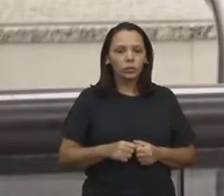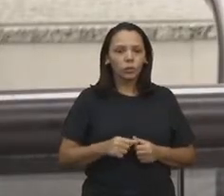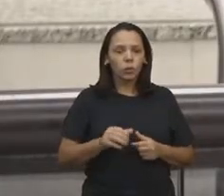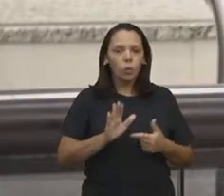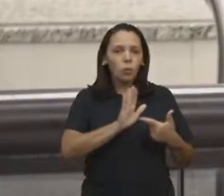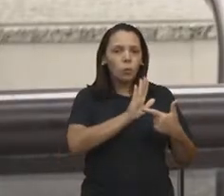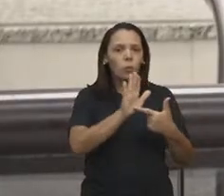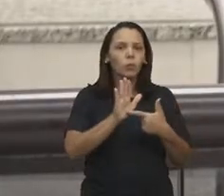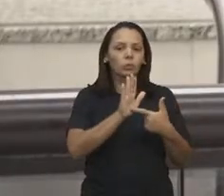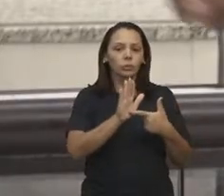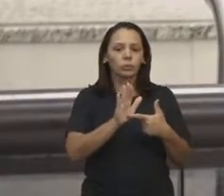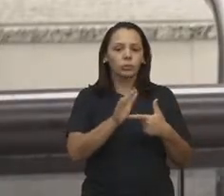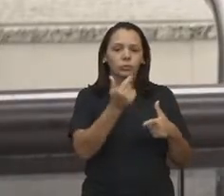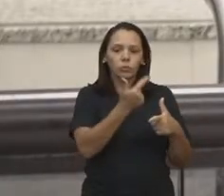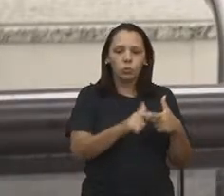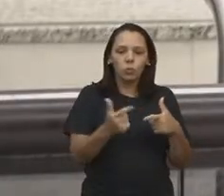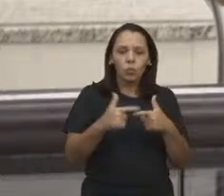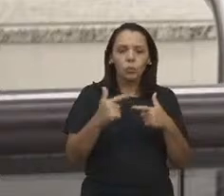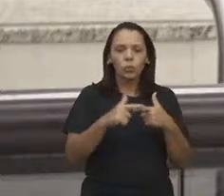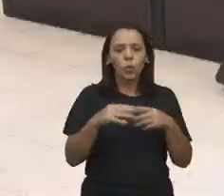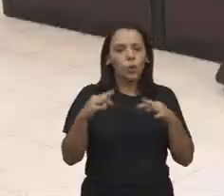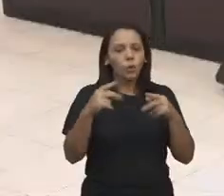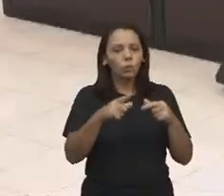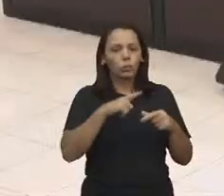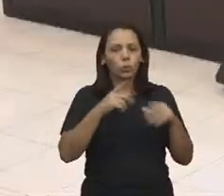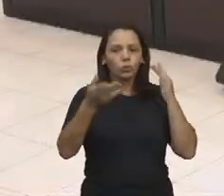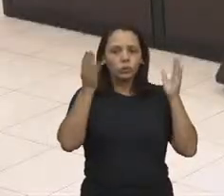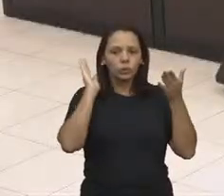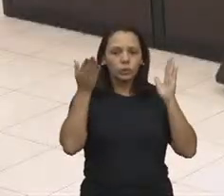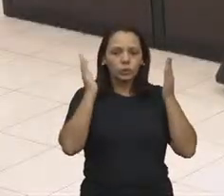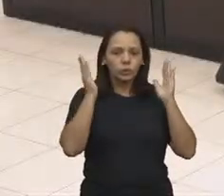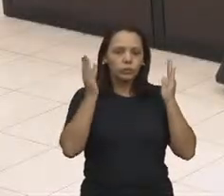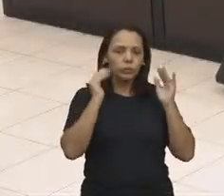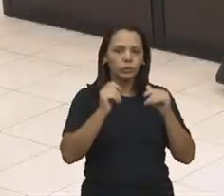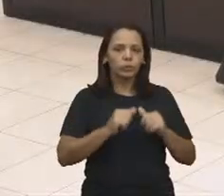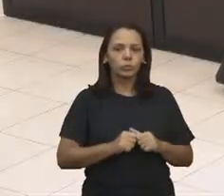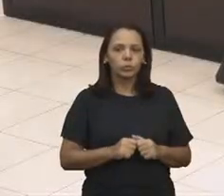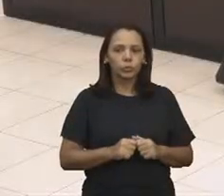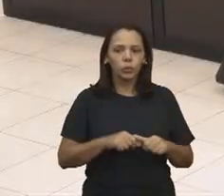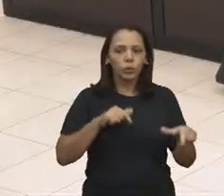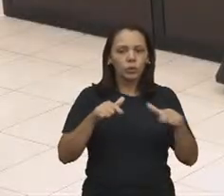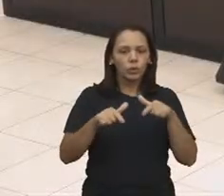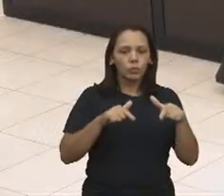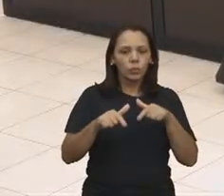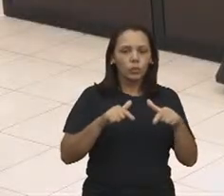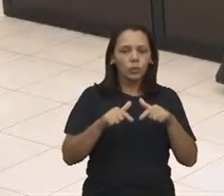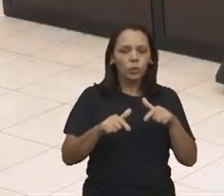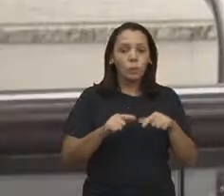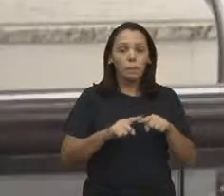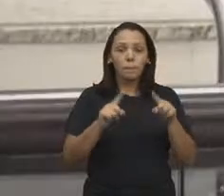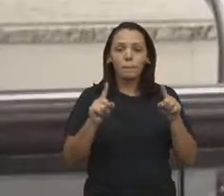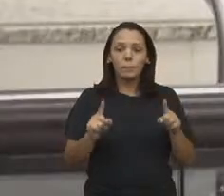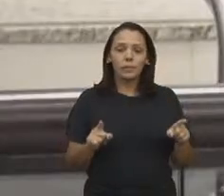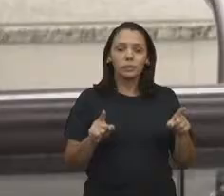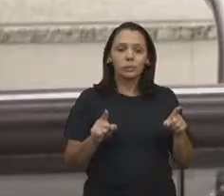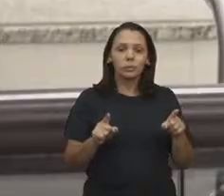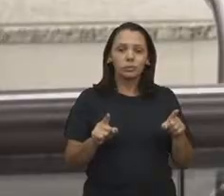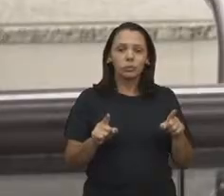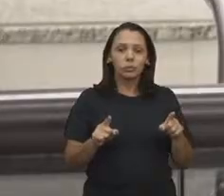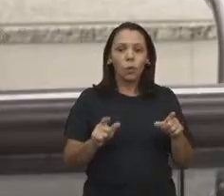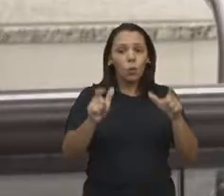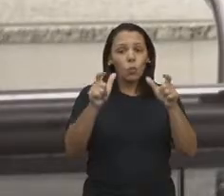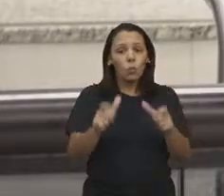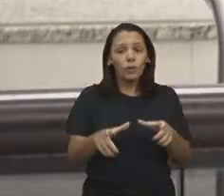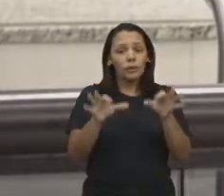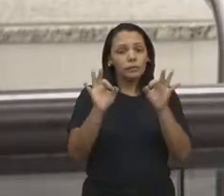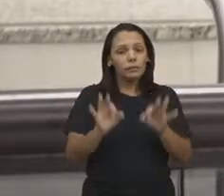cidade, né? E todos aqui têm caminhão, mexemos com terraplanagem, né? Trabalhamos com isso, só que a gente não temos um lugar